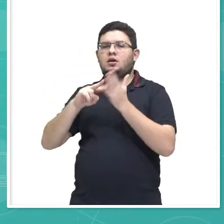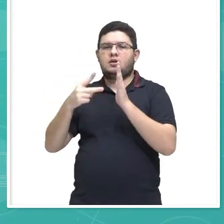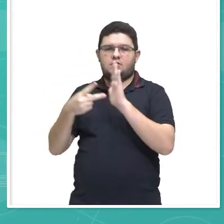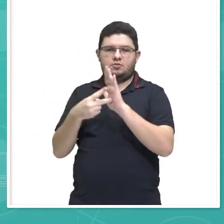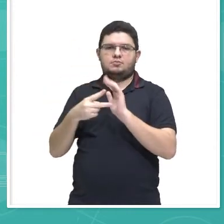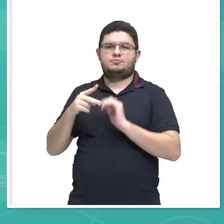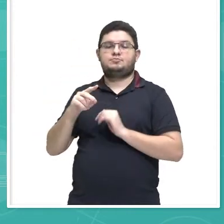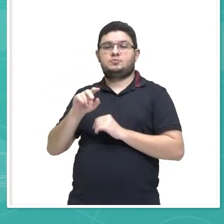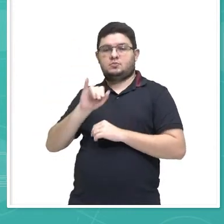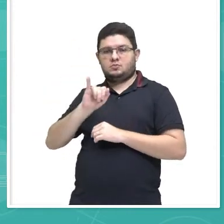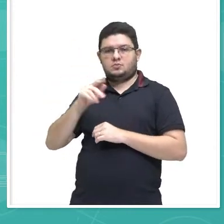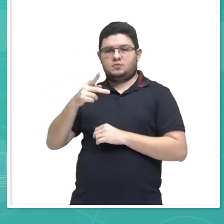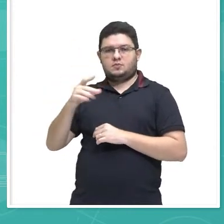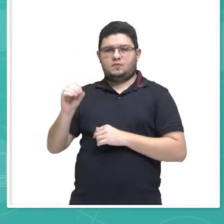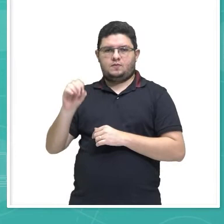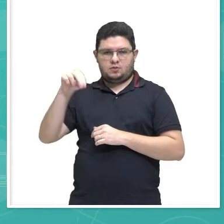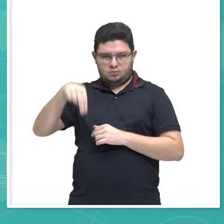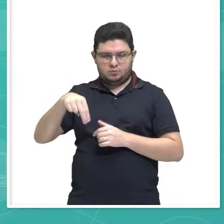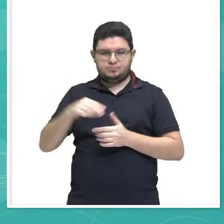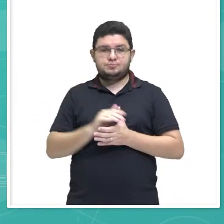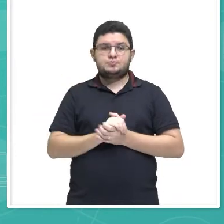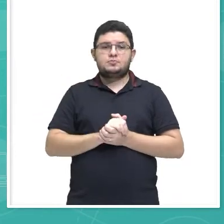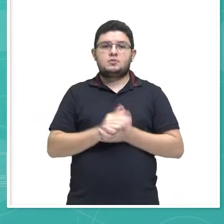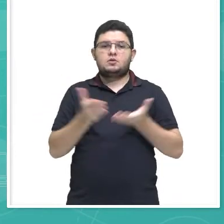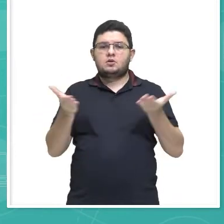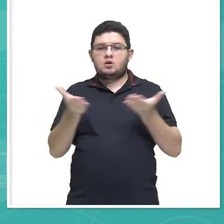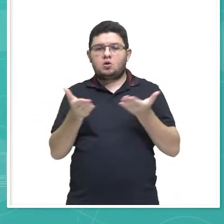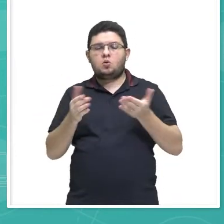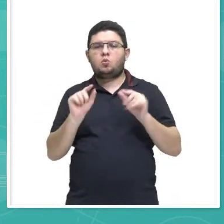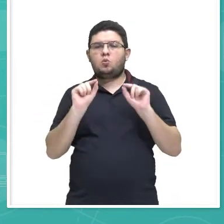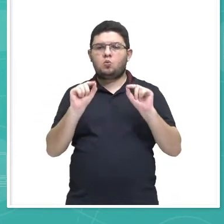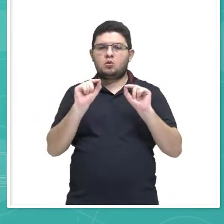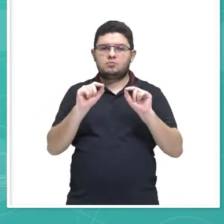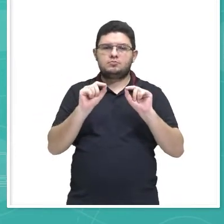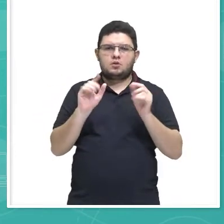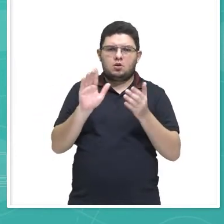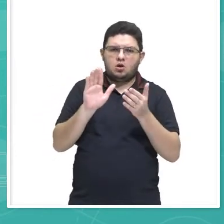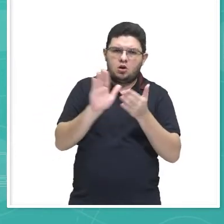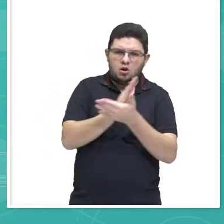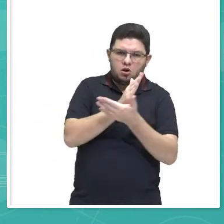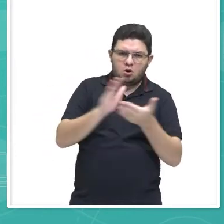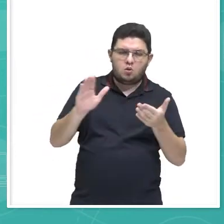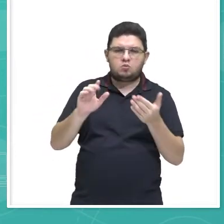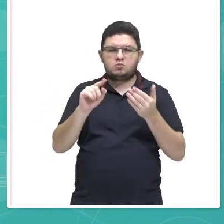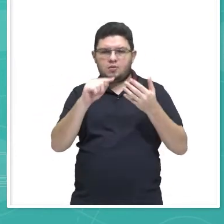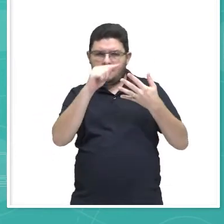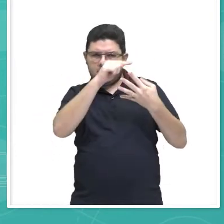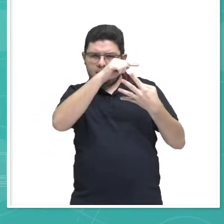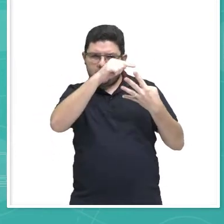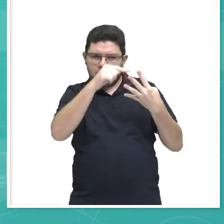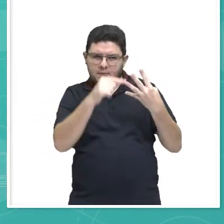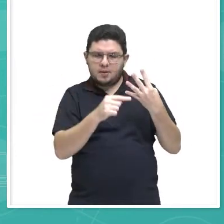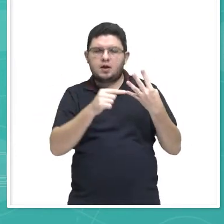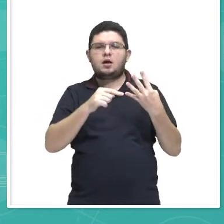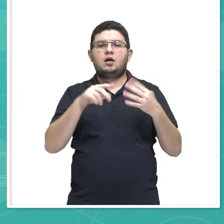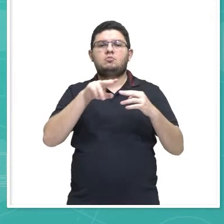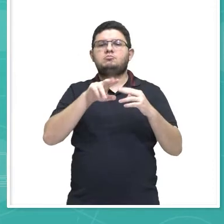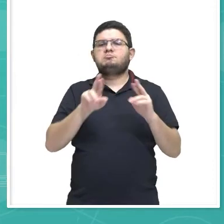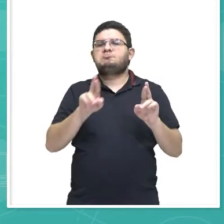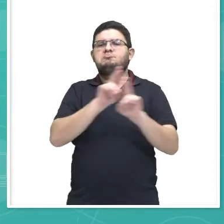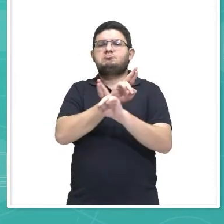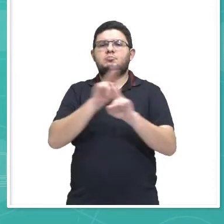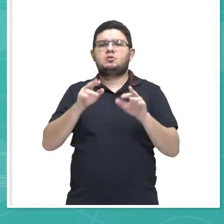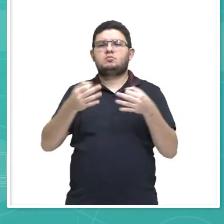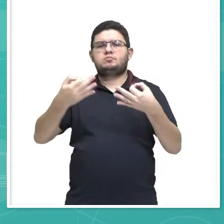ver algumas questões relacionadas à etiqueta dentro do dojo de judô, tá bom? Principalmente com relação